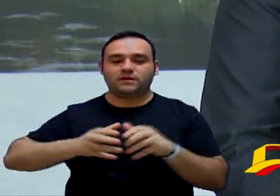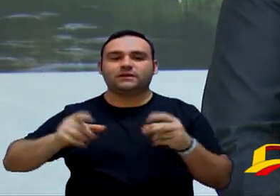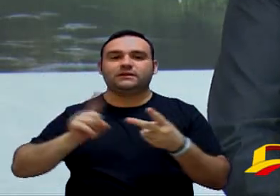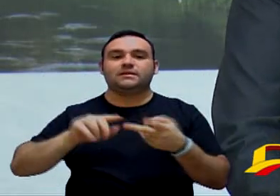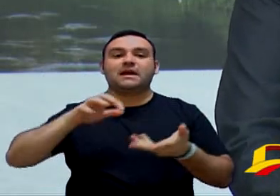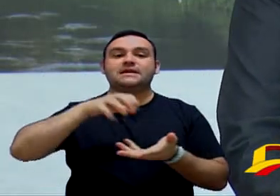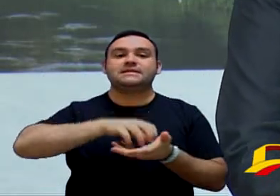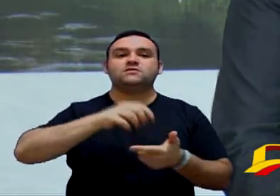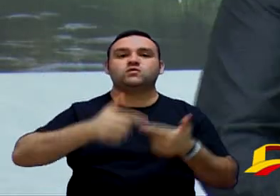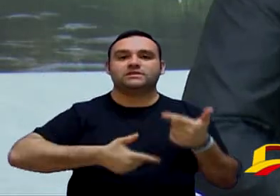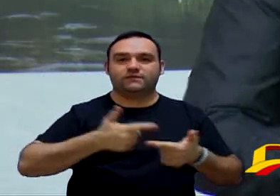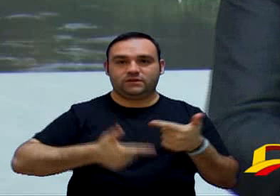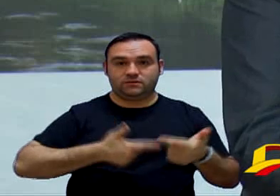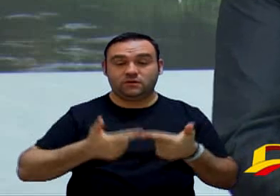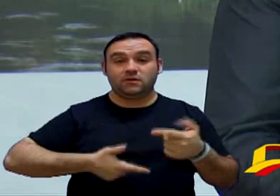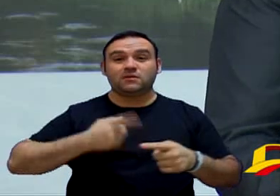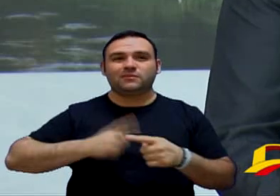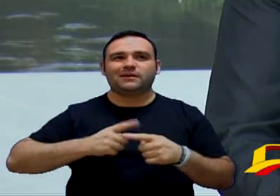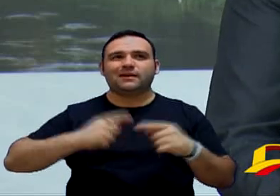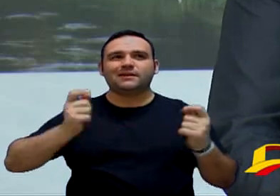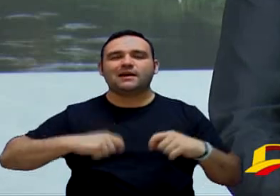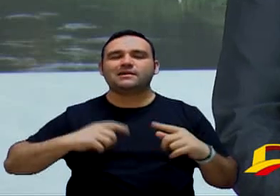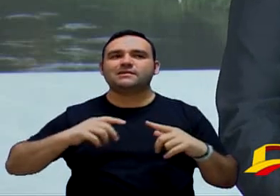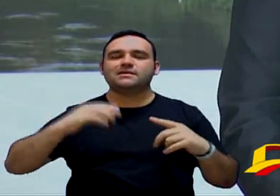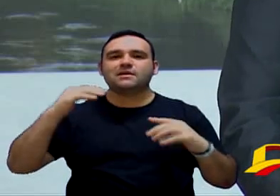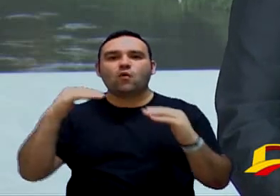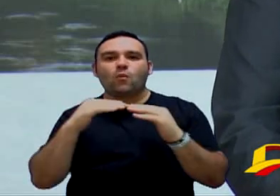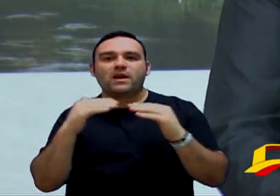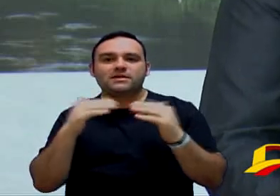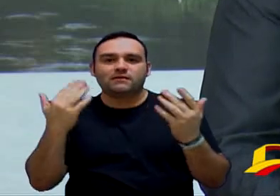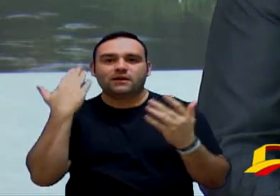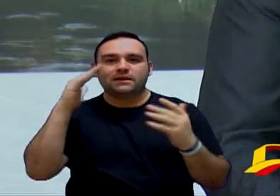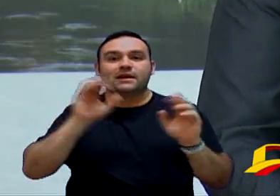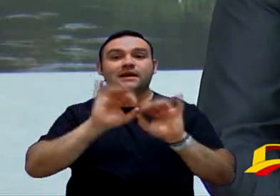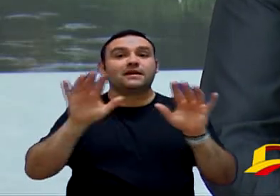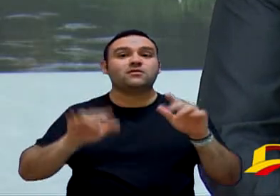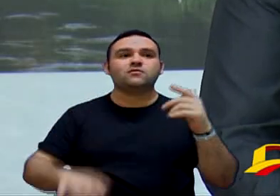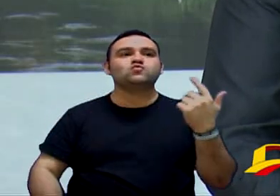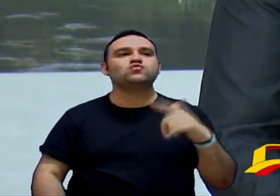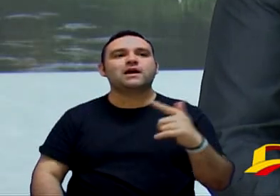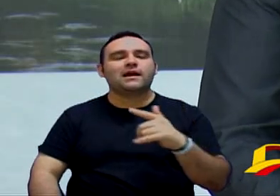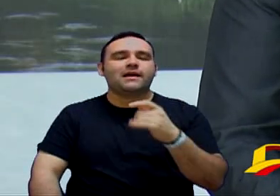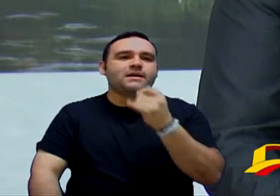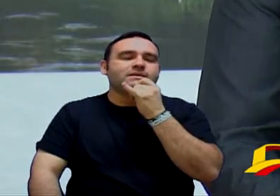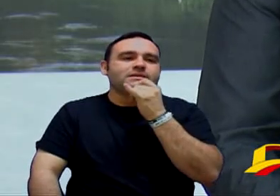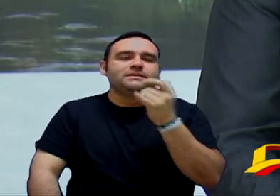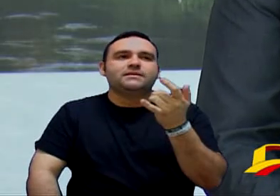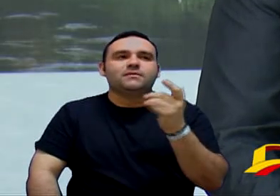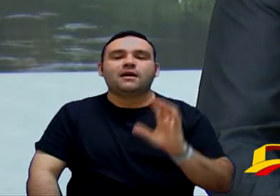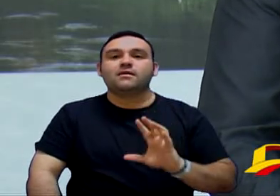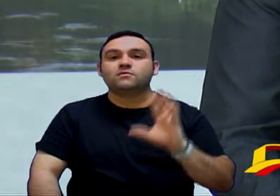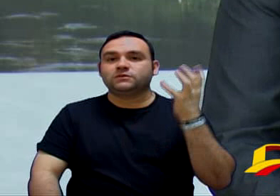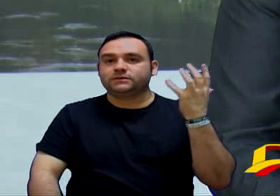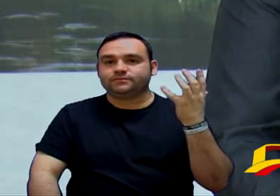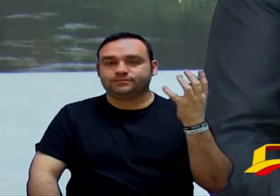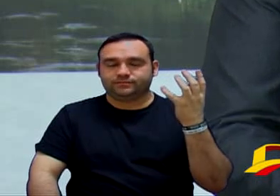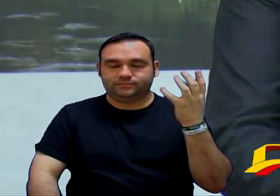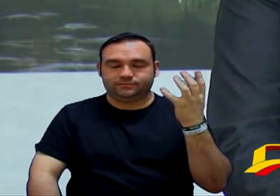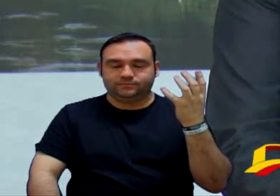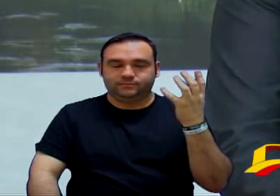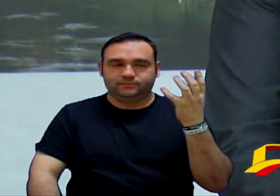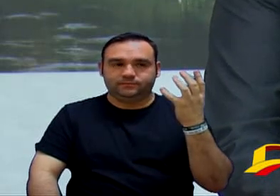centros de serviço para ficar um pouco mais compreensivo para não existir né É uma situação que possa